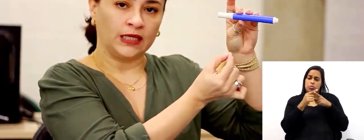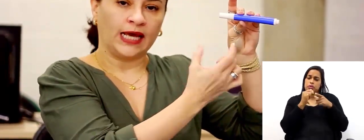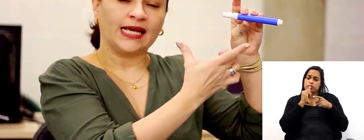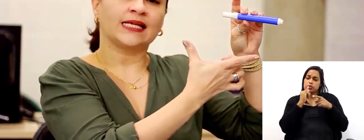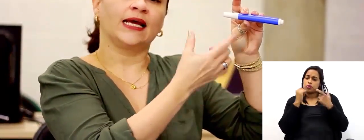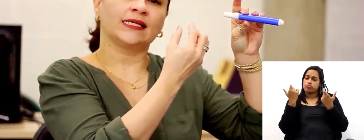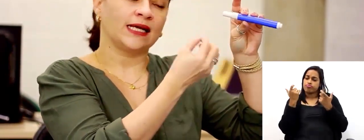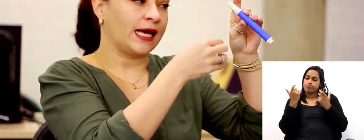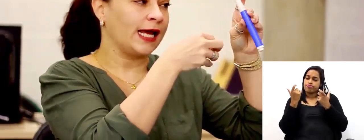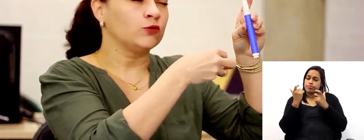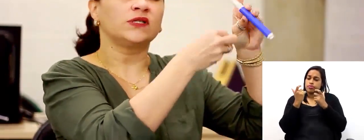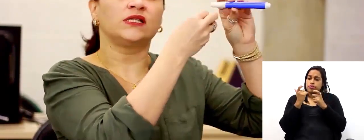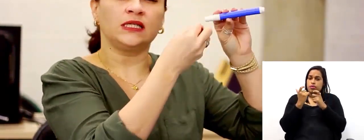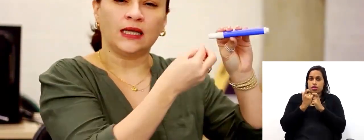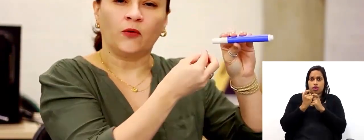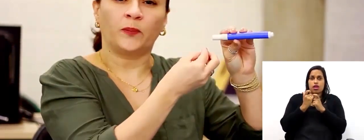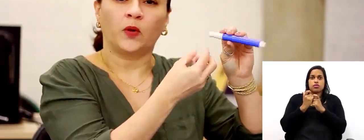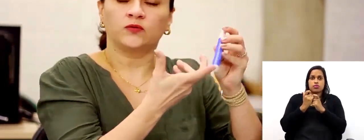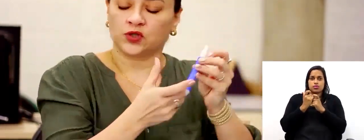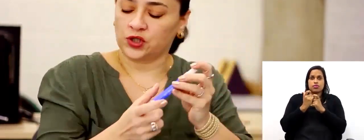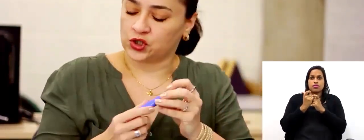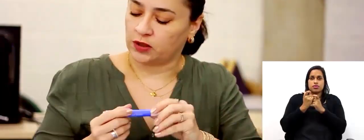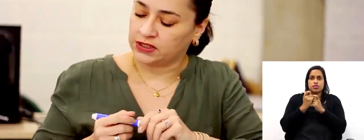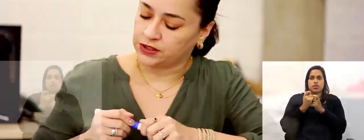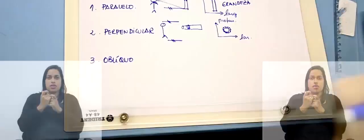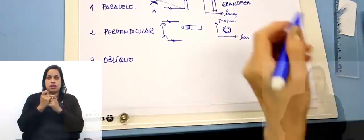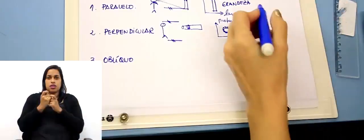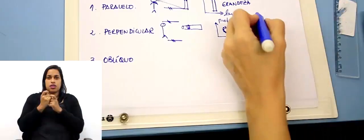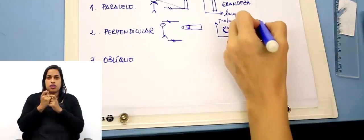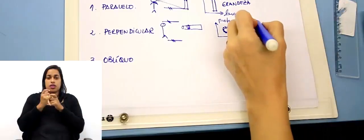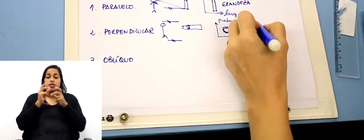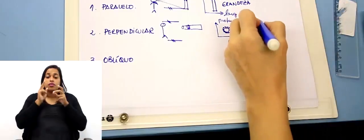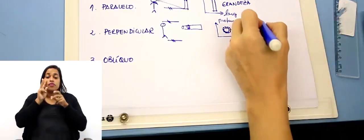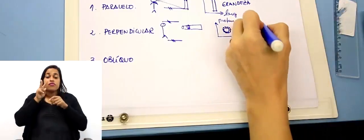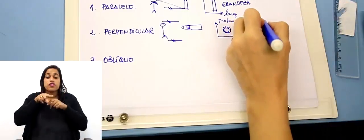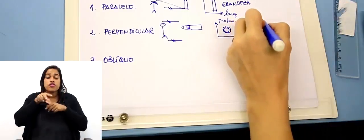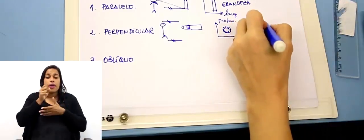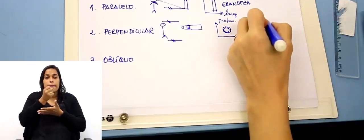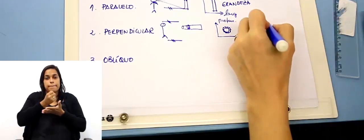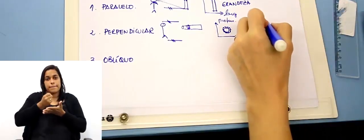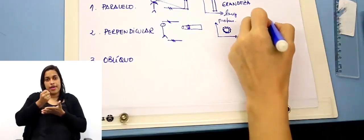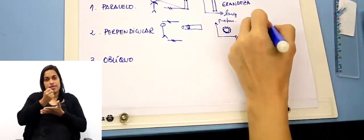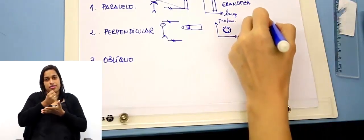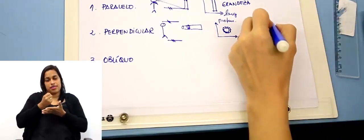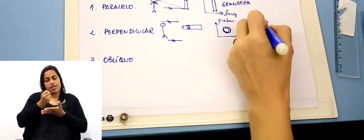ponto. Essa reduzida a um ponto a gente chama de vista básica.